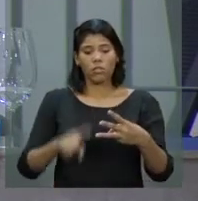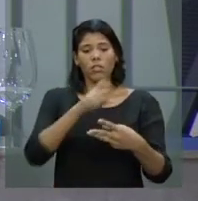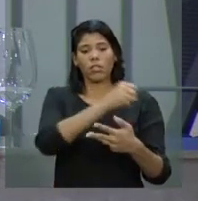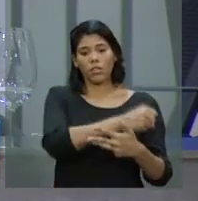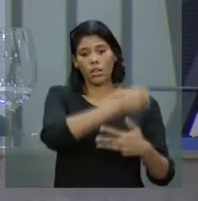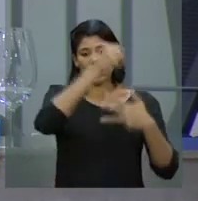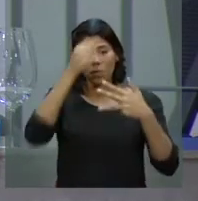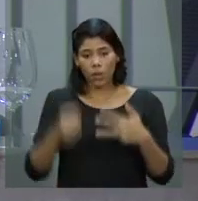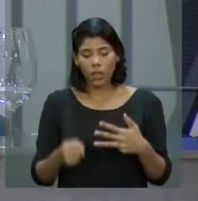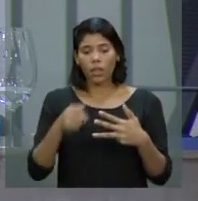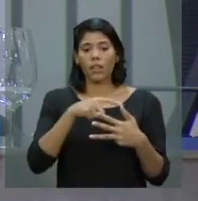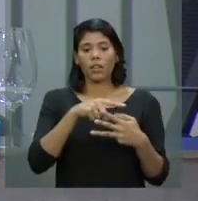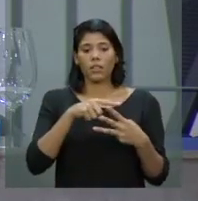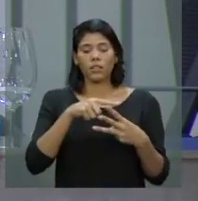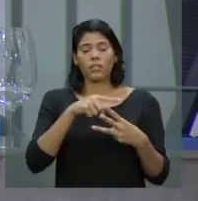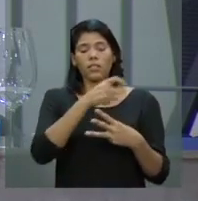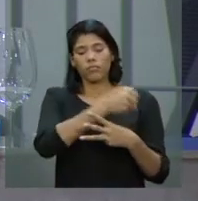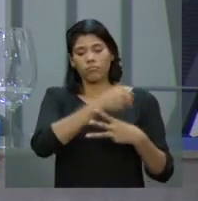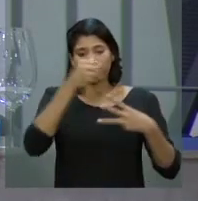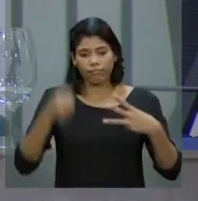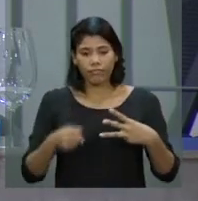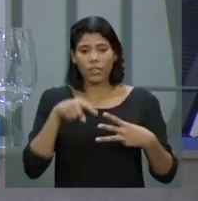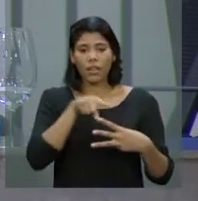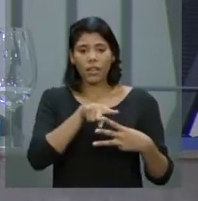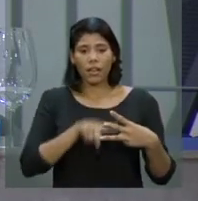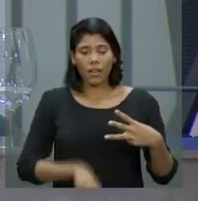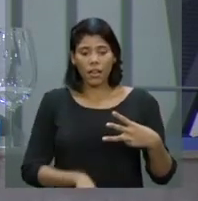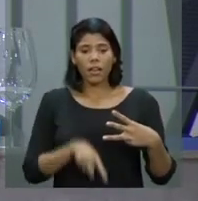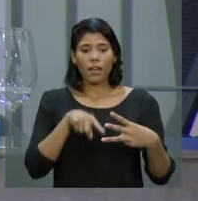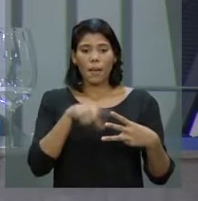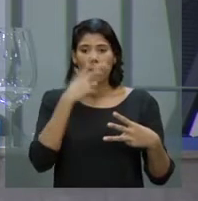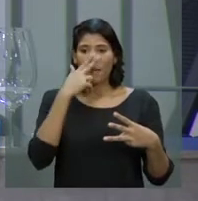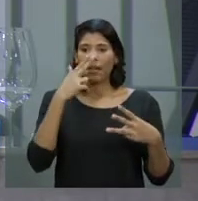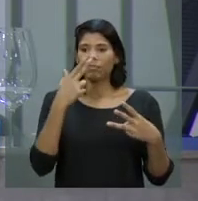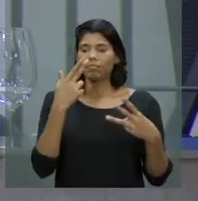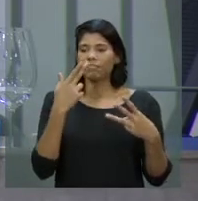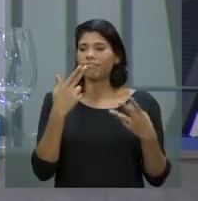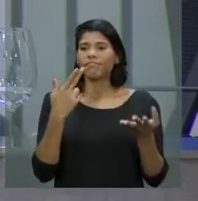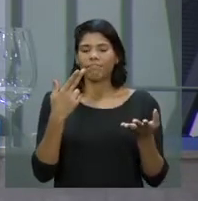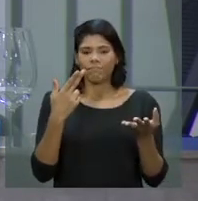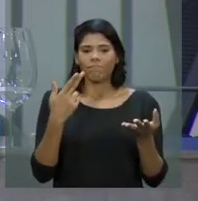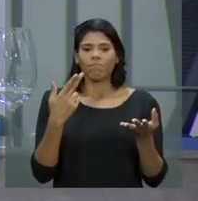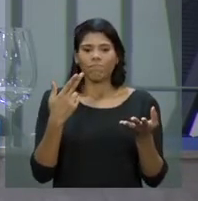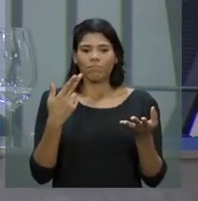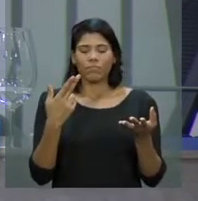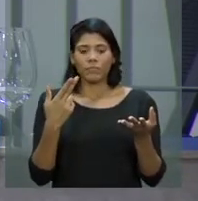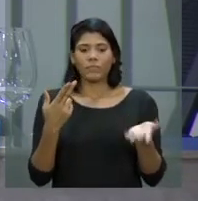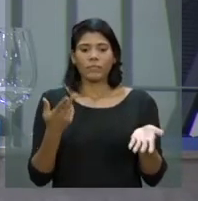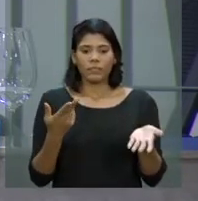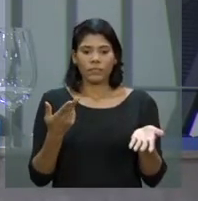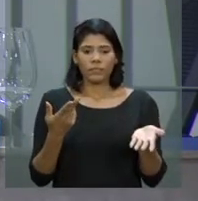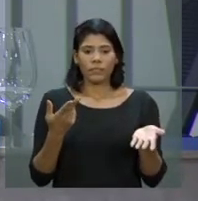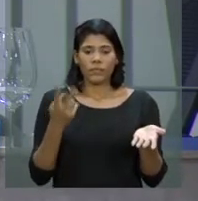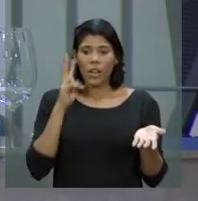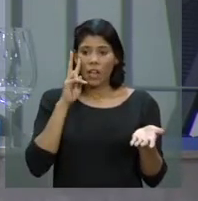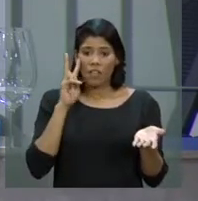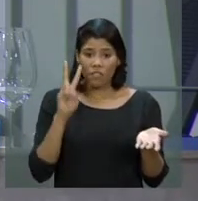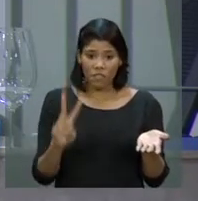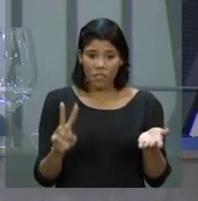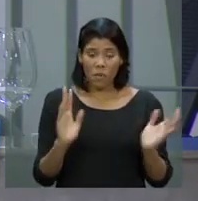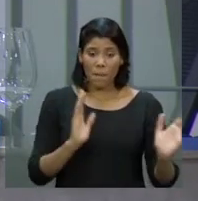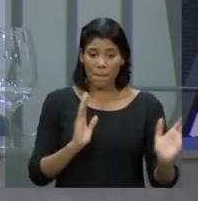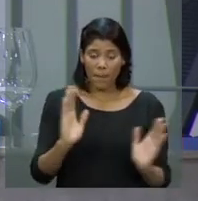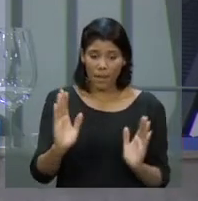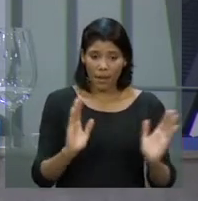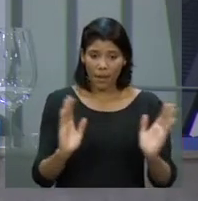somar aqueles brasileiros e brasileiras, filhos e pessoas de bem da sociedade que sofreram, que viram o Brasil sofrer os 20 anos de